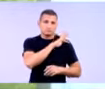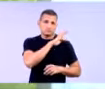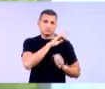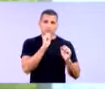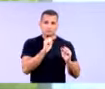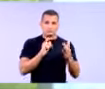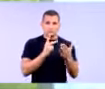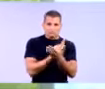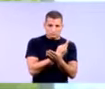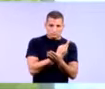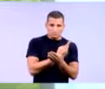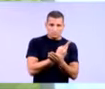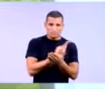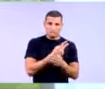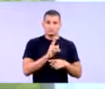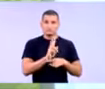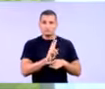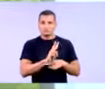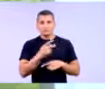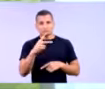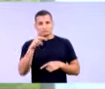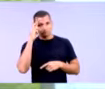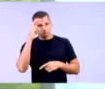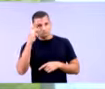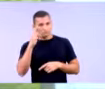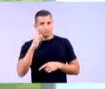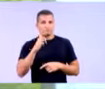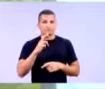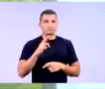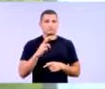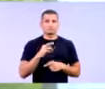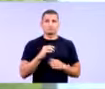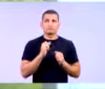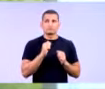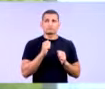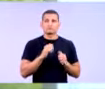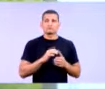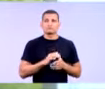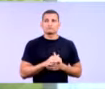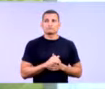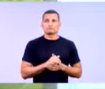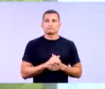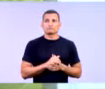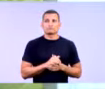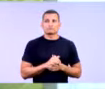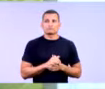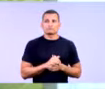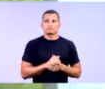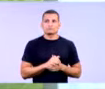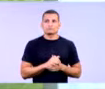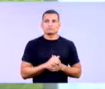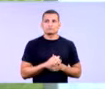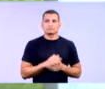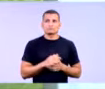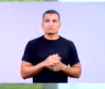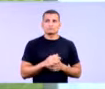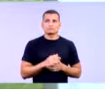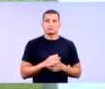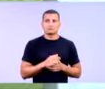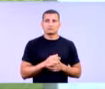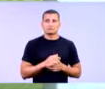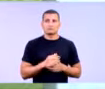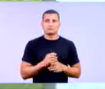né, o supervisor, o teu chefe lá imediato, ele te não cobra, como é que eu posso